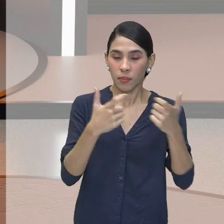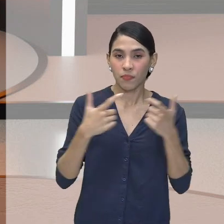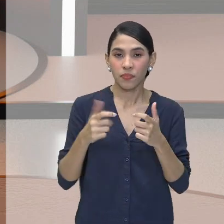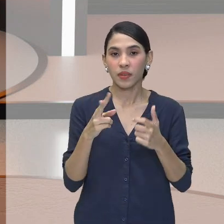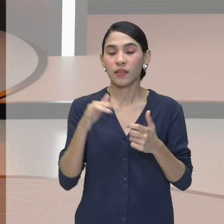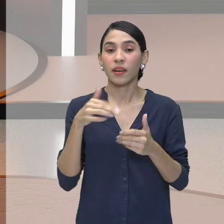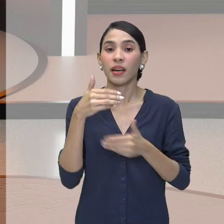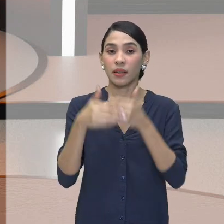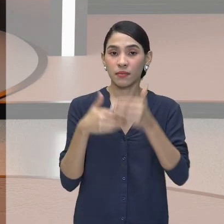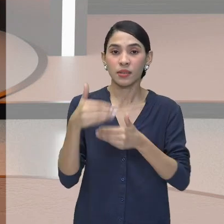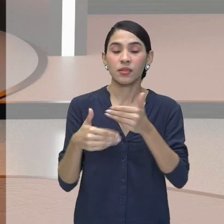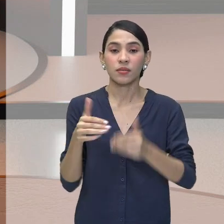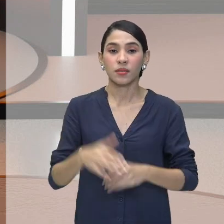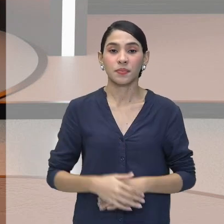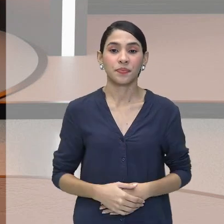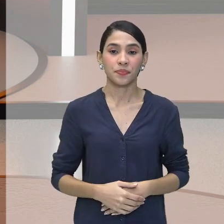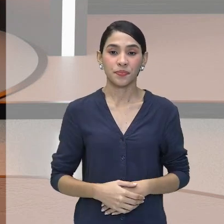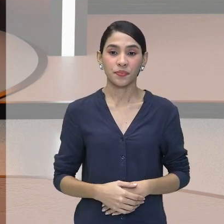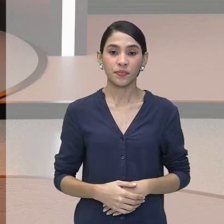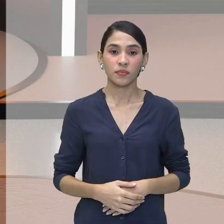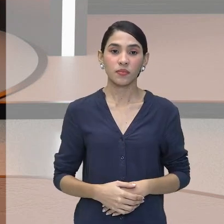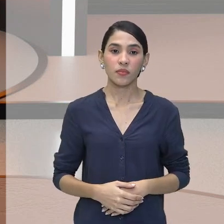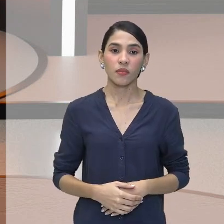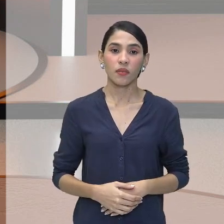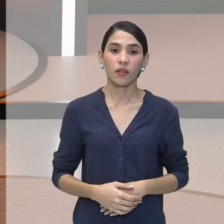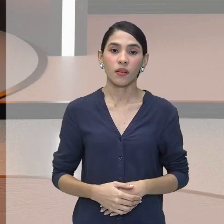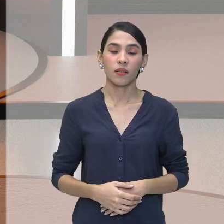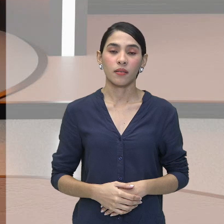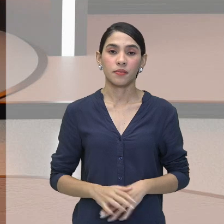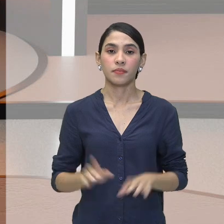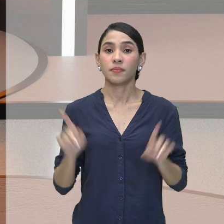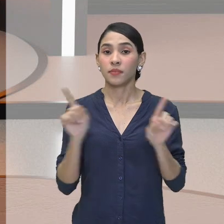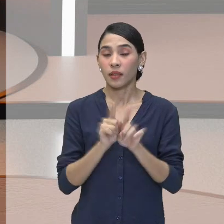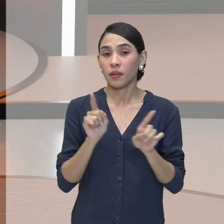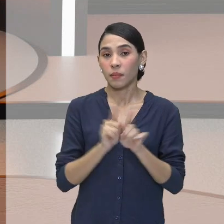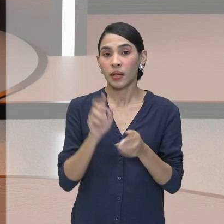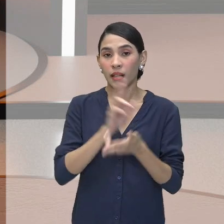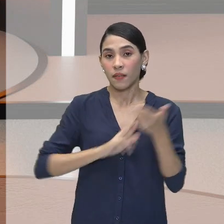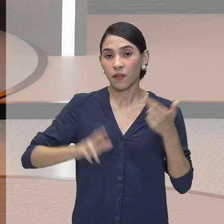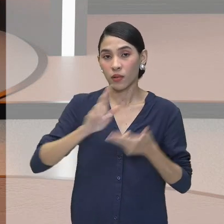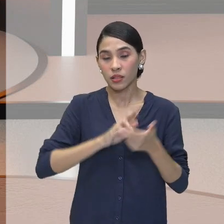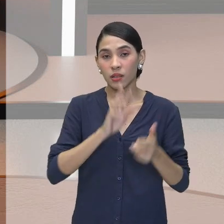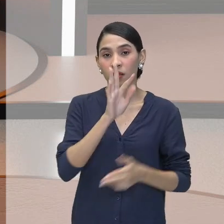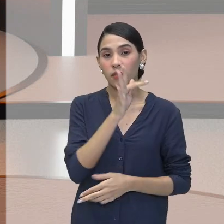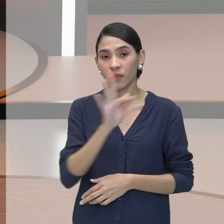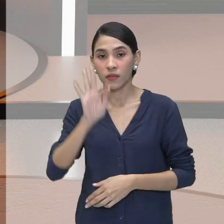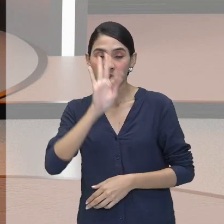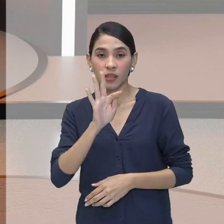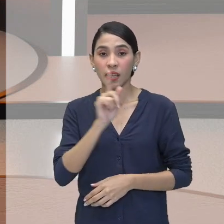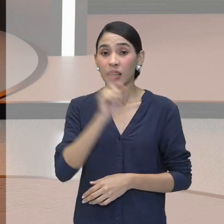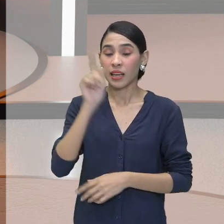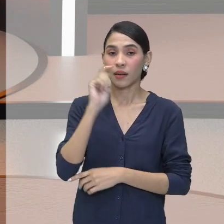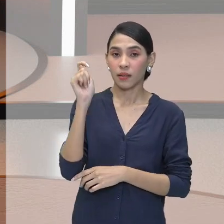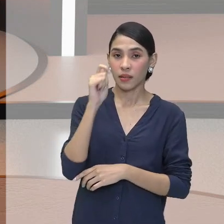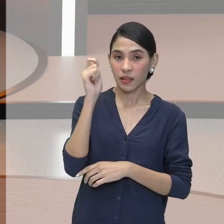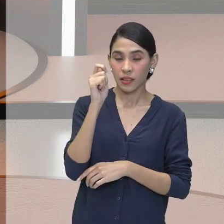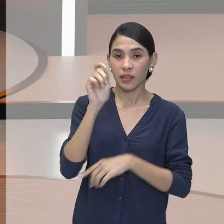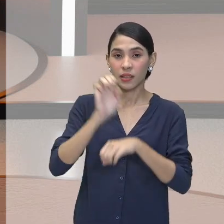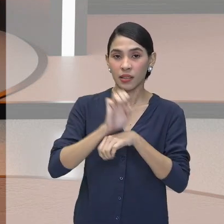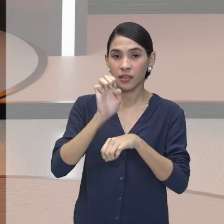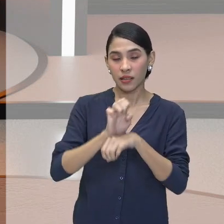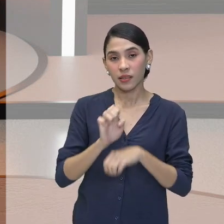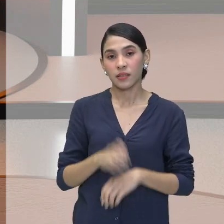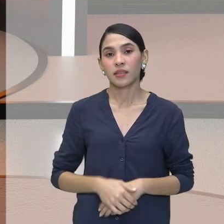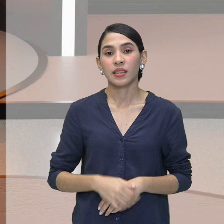vão acontecer. Como eu citei para vocês, a segunda revolta da Armada e também a Revolução Federalista que vai acontecer lá no Rio Grande do Sul, onde nós